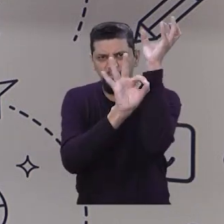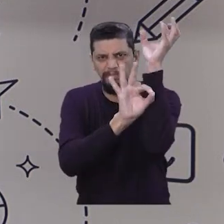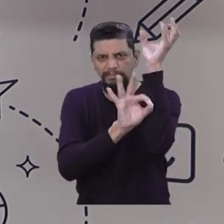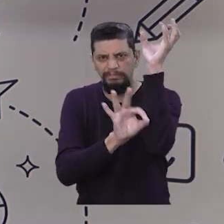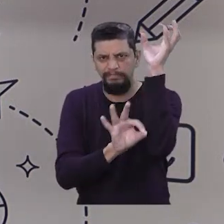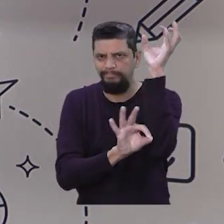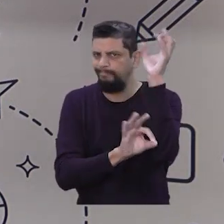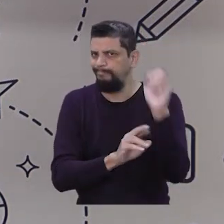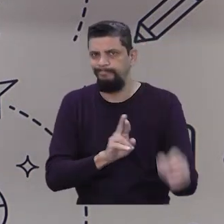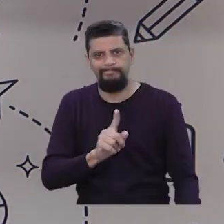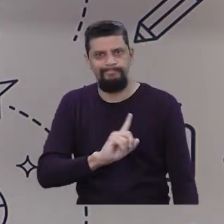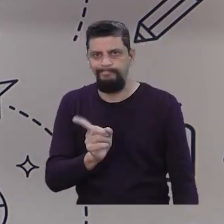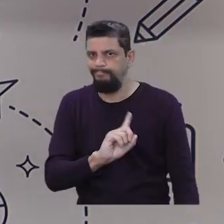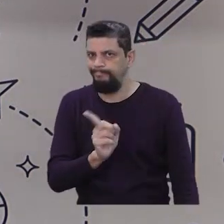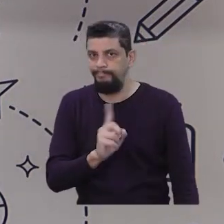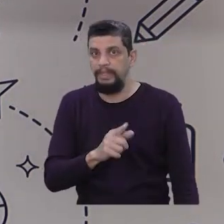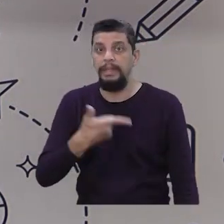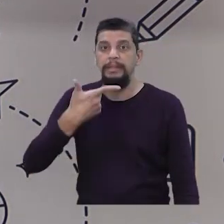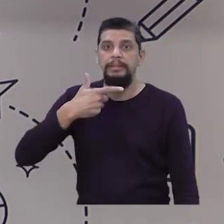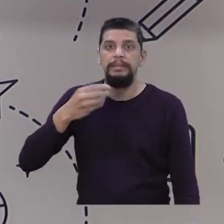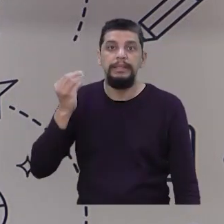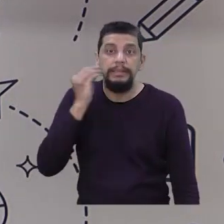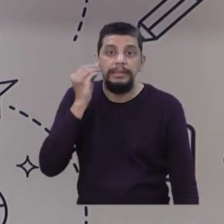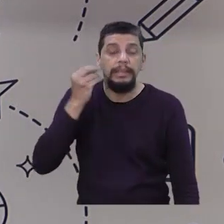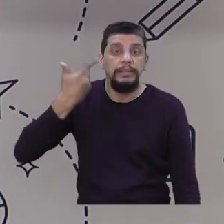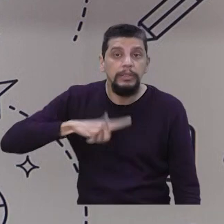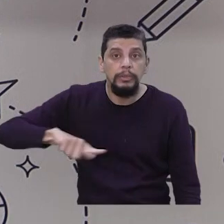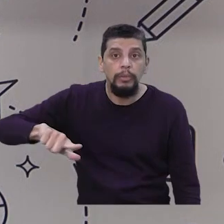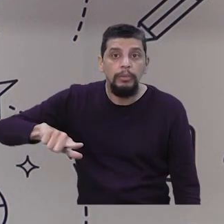Jabuticabeira? Tenta de novo.